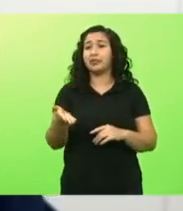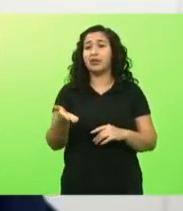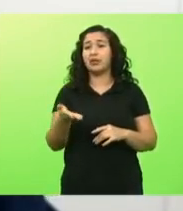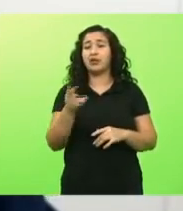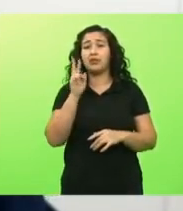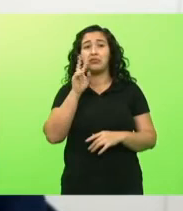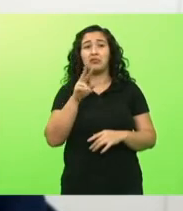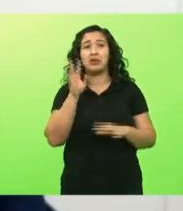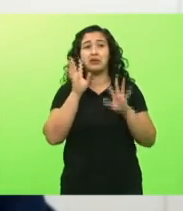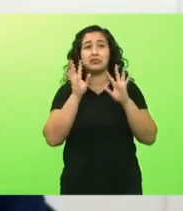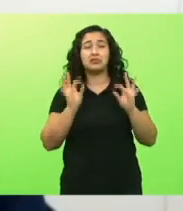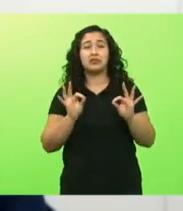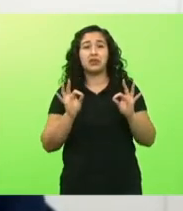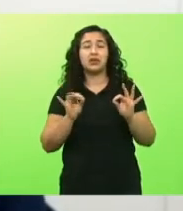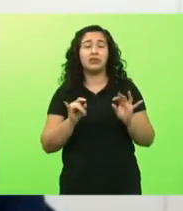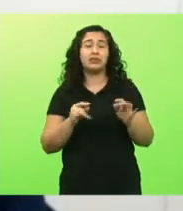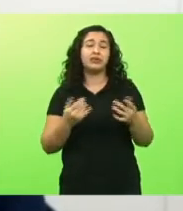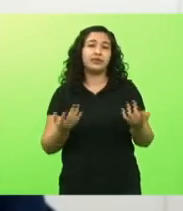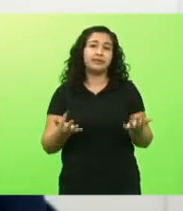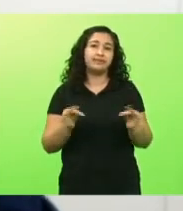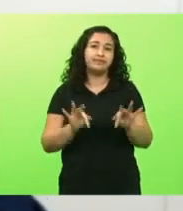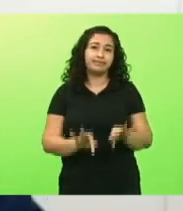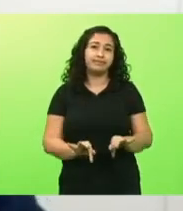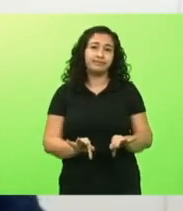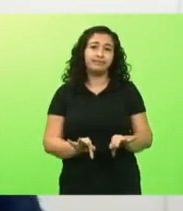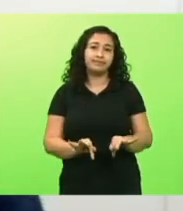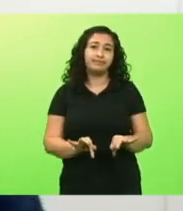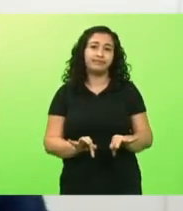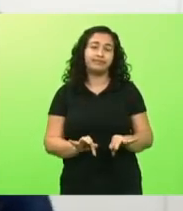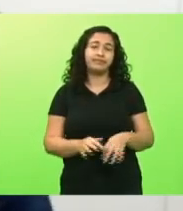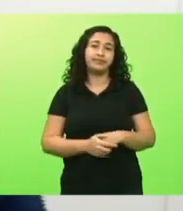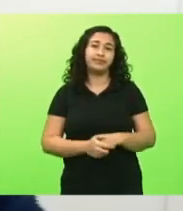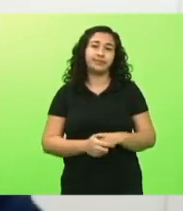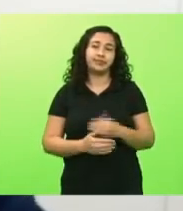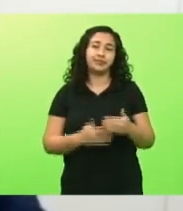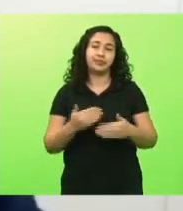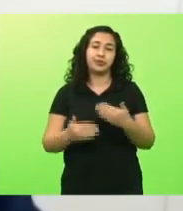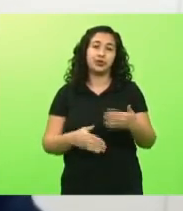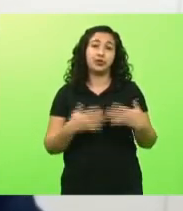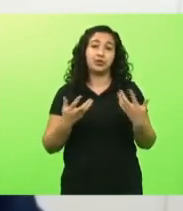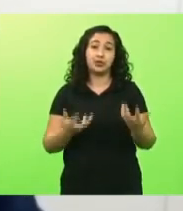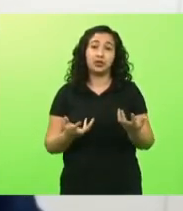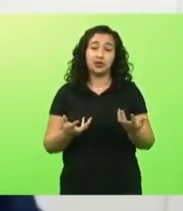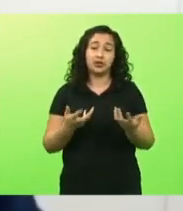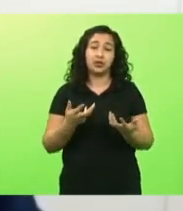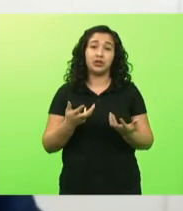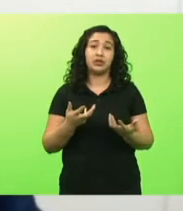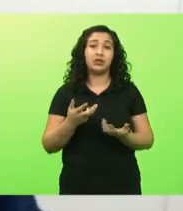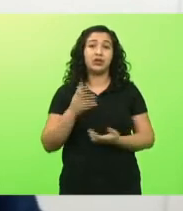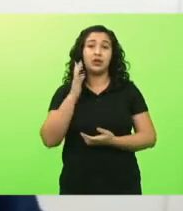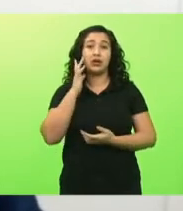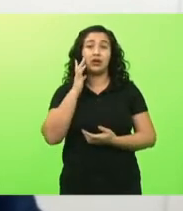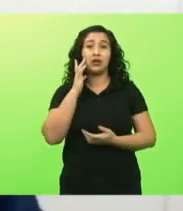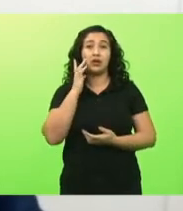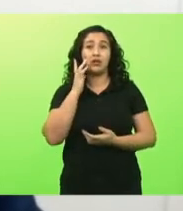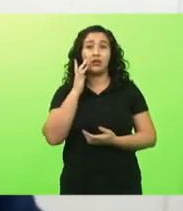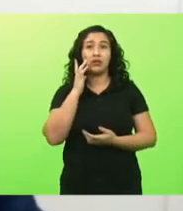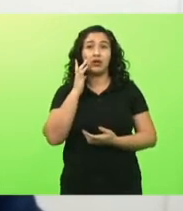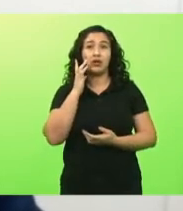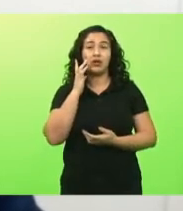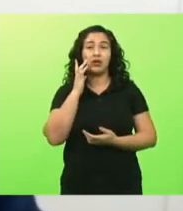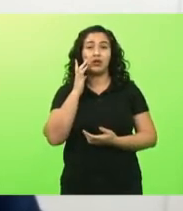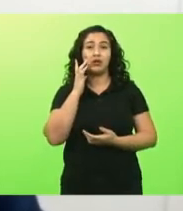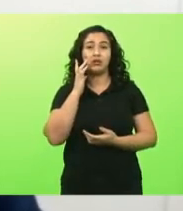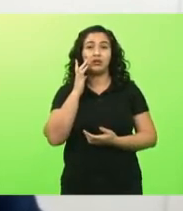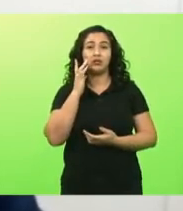que aquilo ali, infelizmente, vai acabar. Então, eu queria, acho que não está mais nos acompanhando,